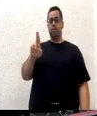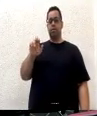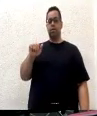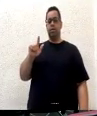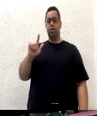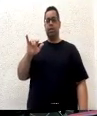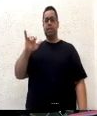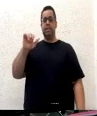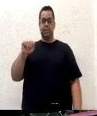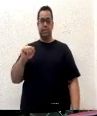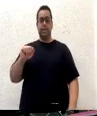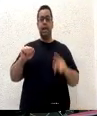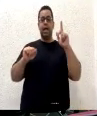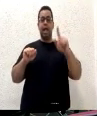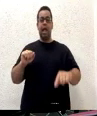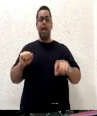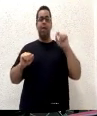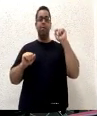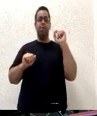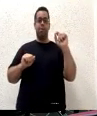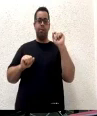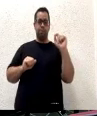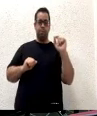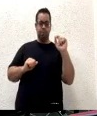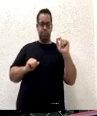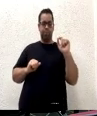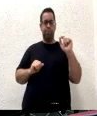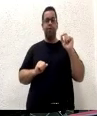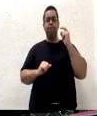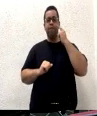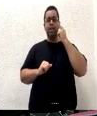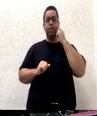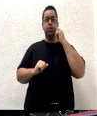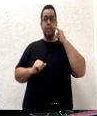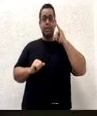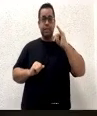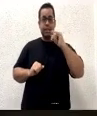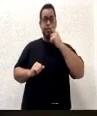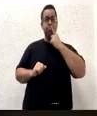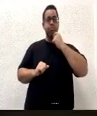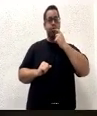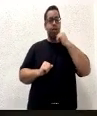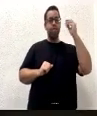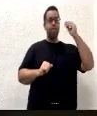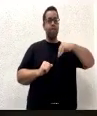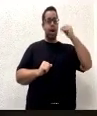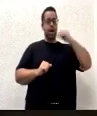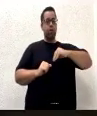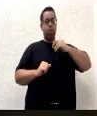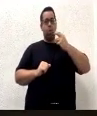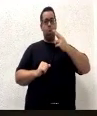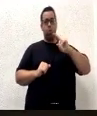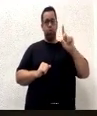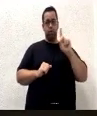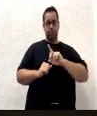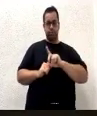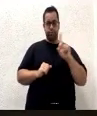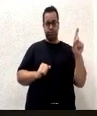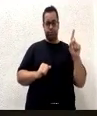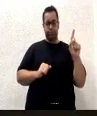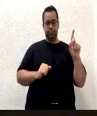plaqueta diminuiu. Mas o que mais causa a gravidade na dengue é